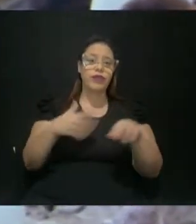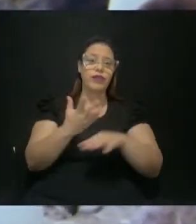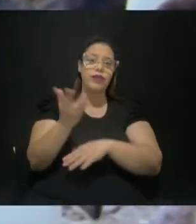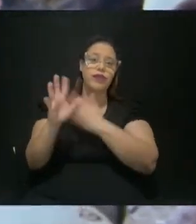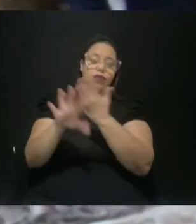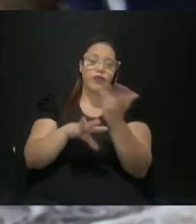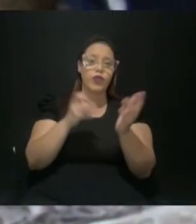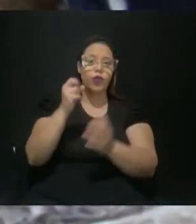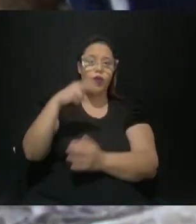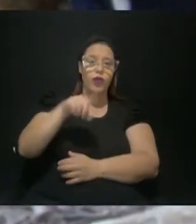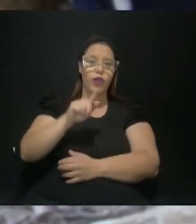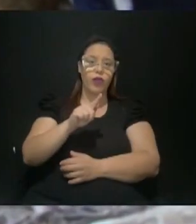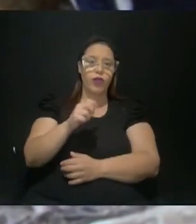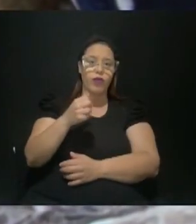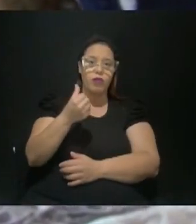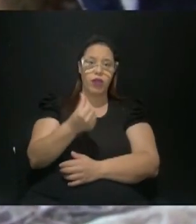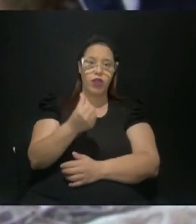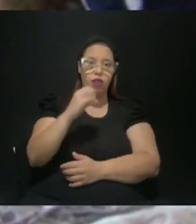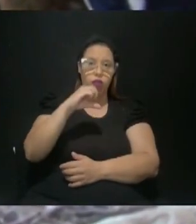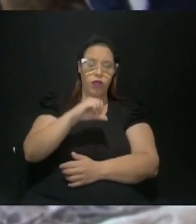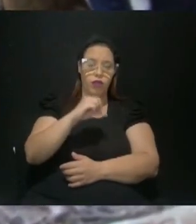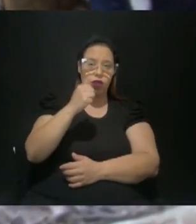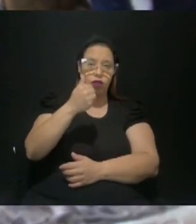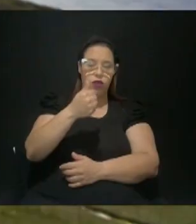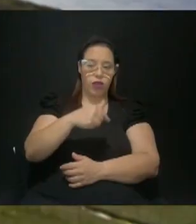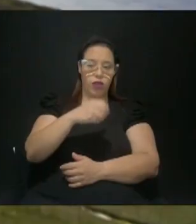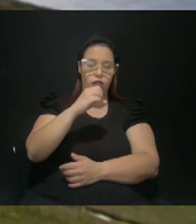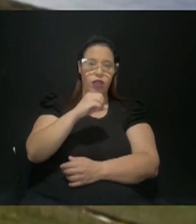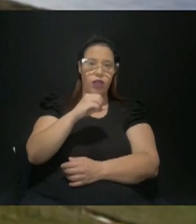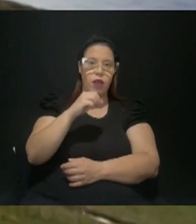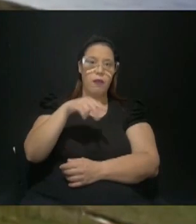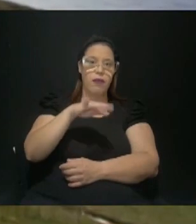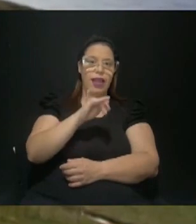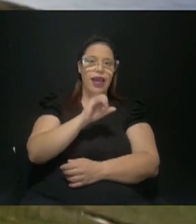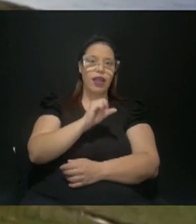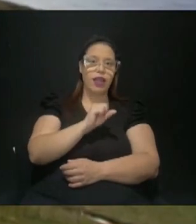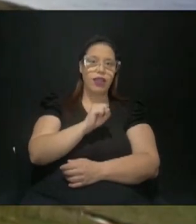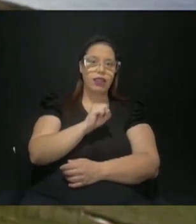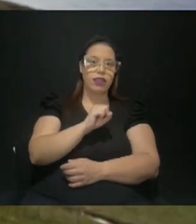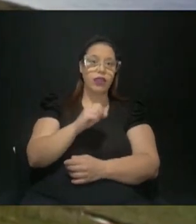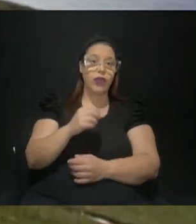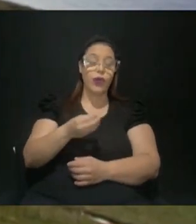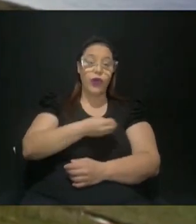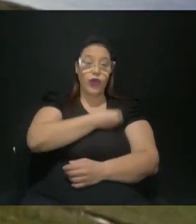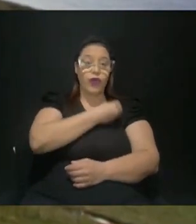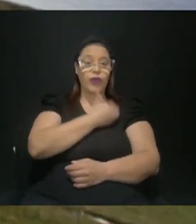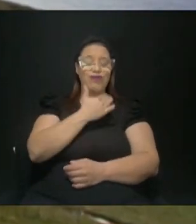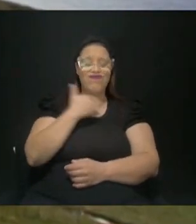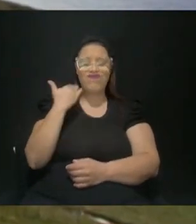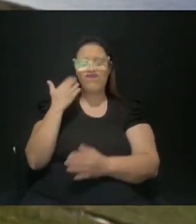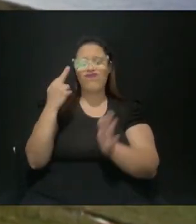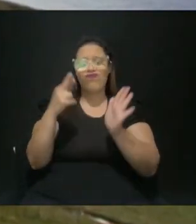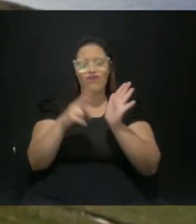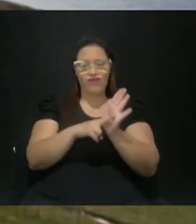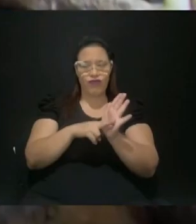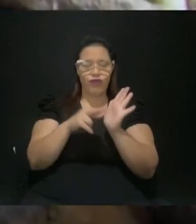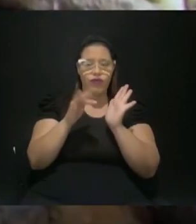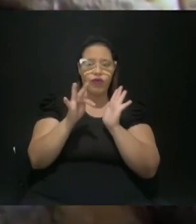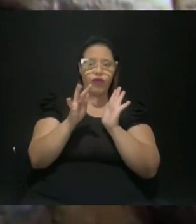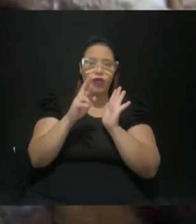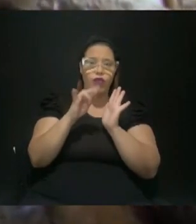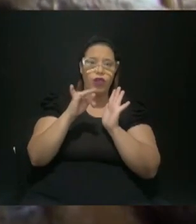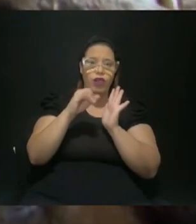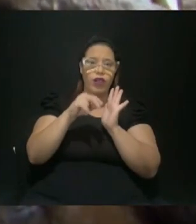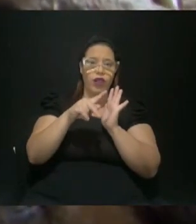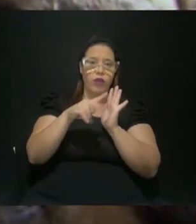todo, 1.970 pinguins de Magalhães, vivos e mortos, foram registrados em Florianópolis até 30 de